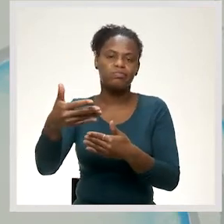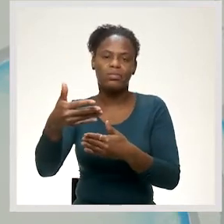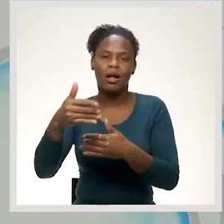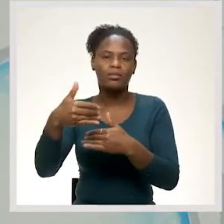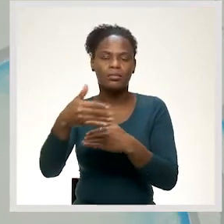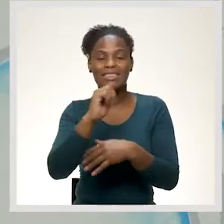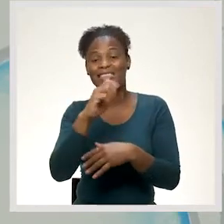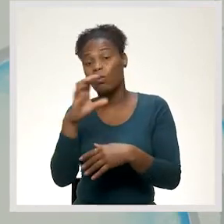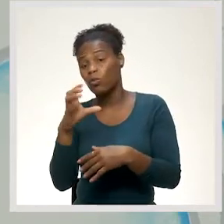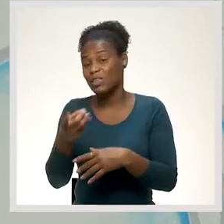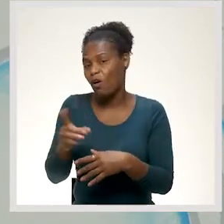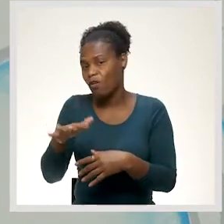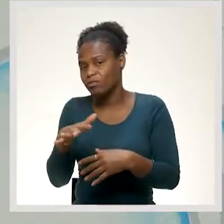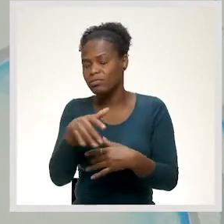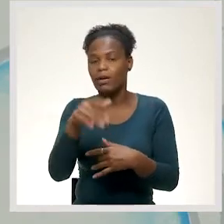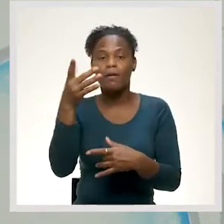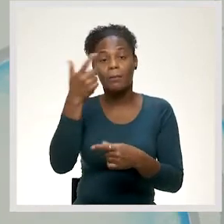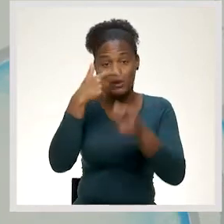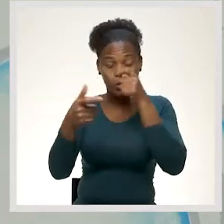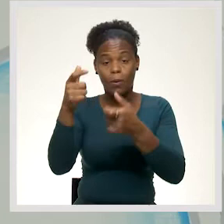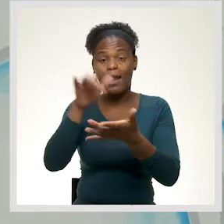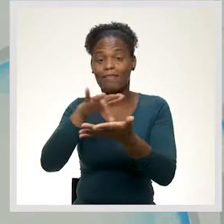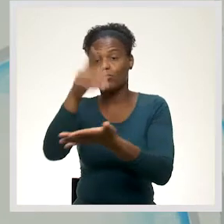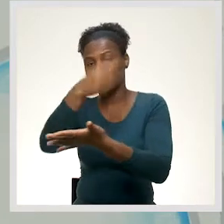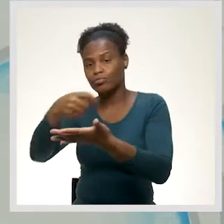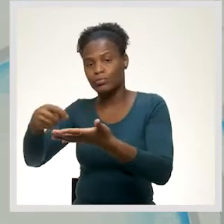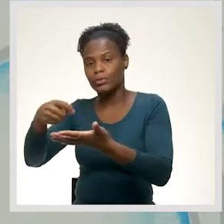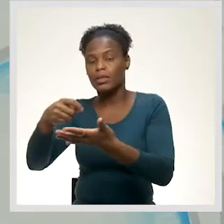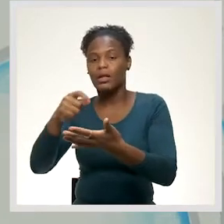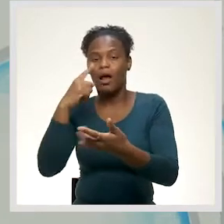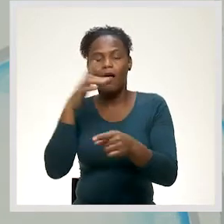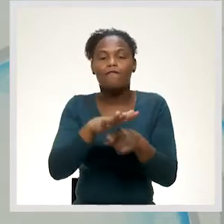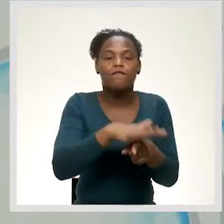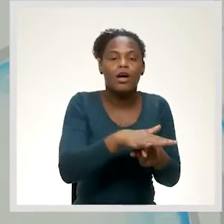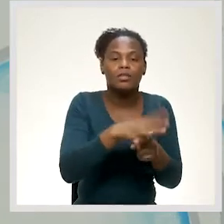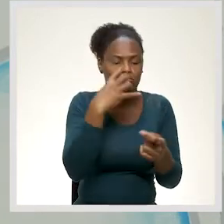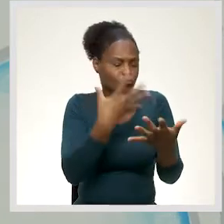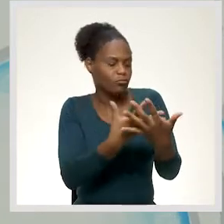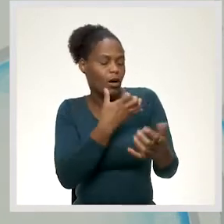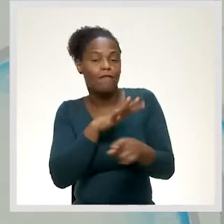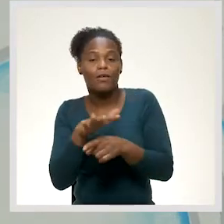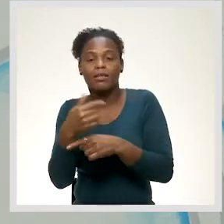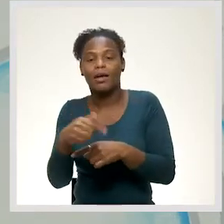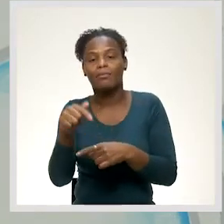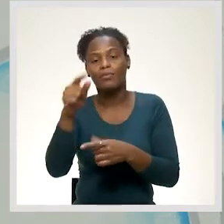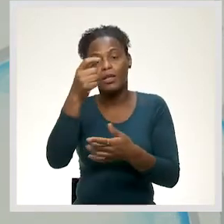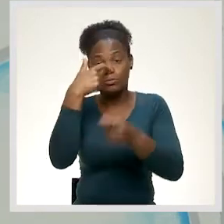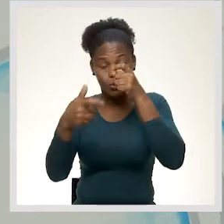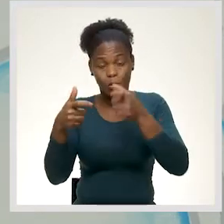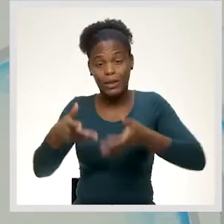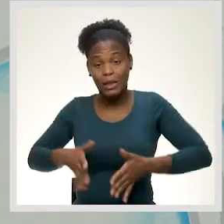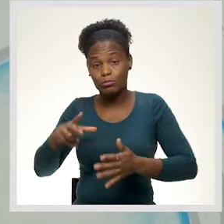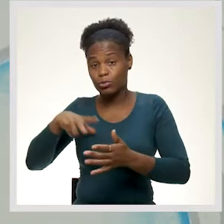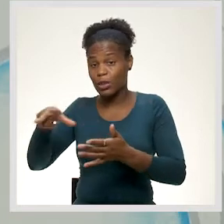do século XIX, foram escritores que se inspiraram em escritores românticos portugueses.